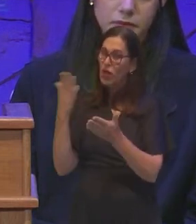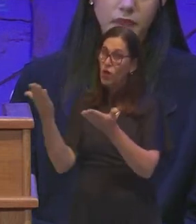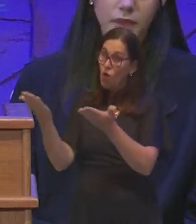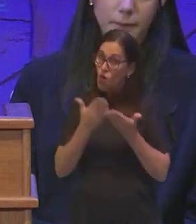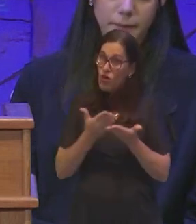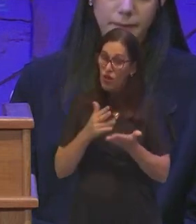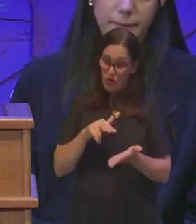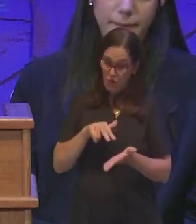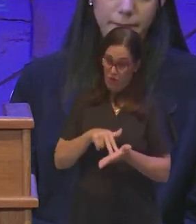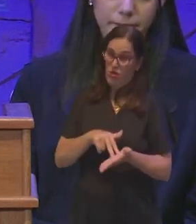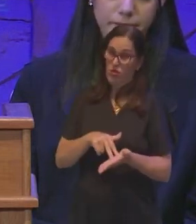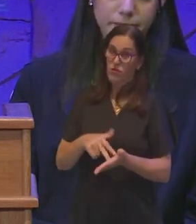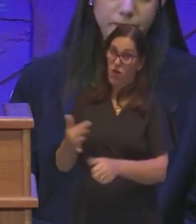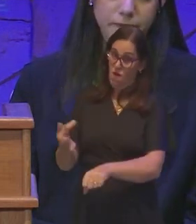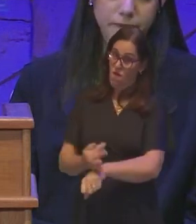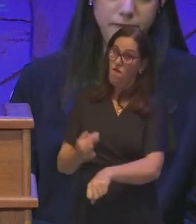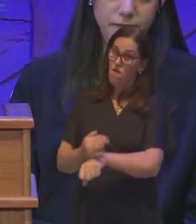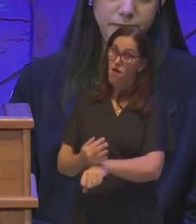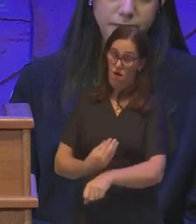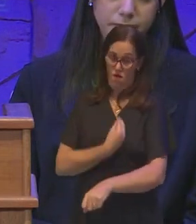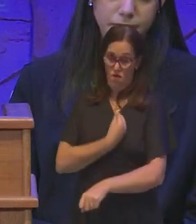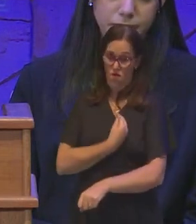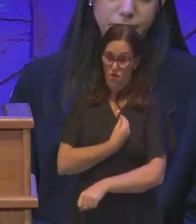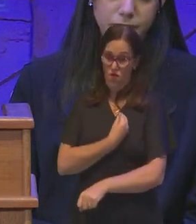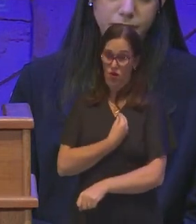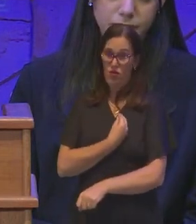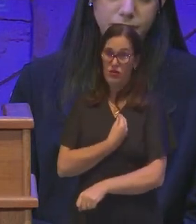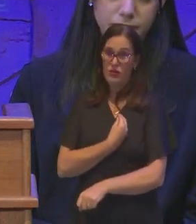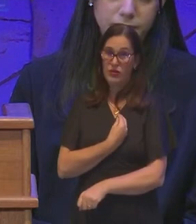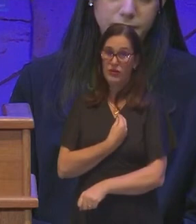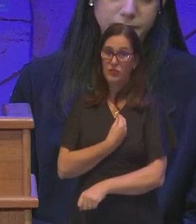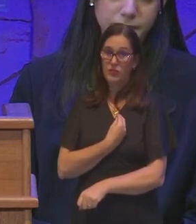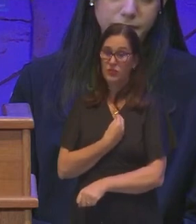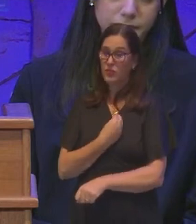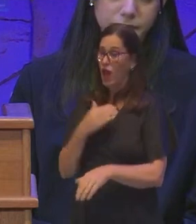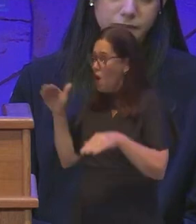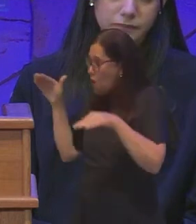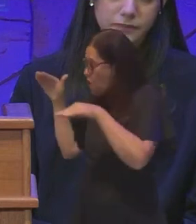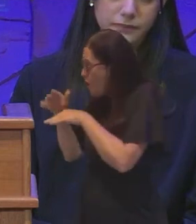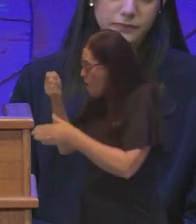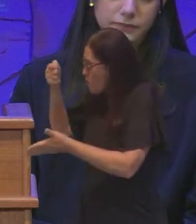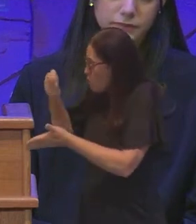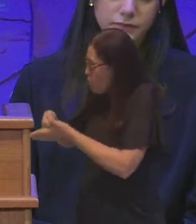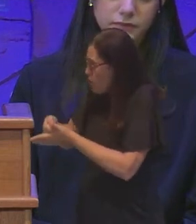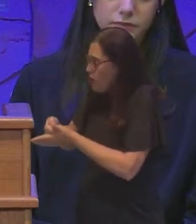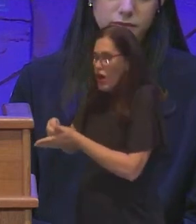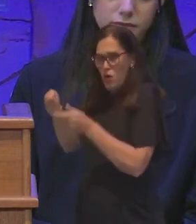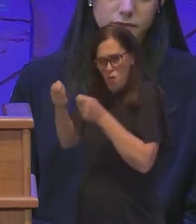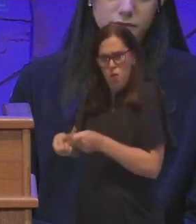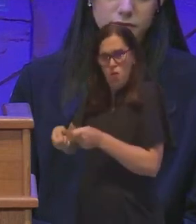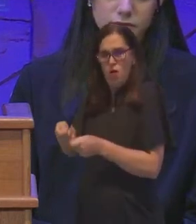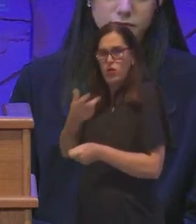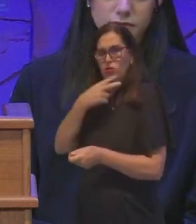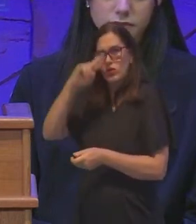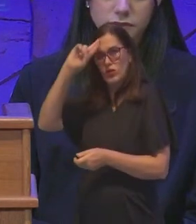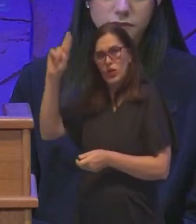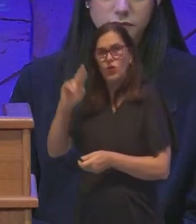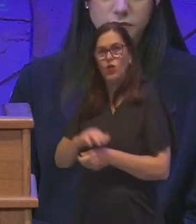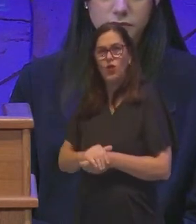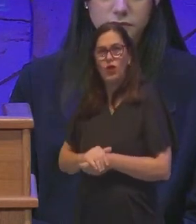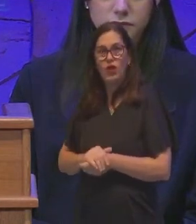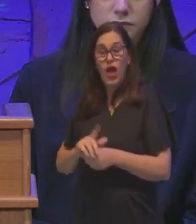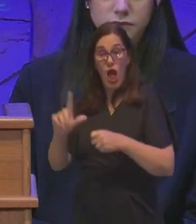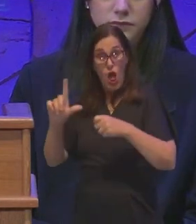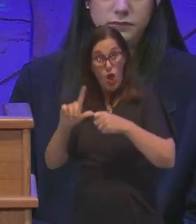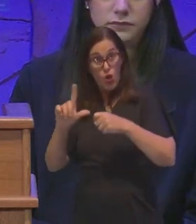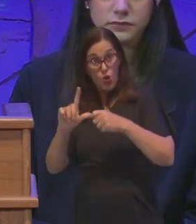perseverar, a vivermos debaixo dessa graça, dessa autoridade do Senhor. E aqui